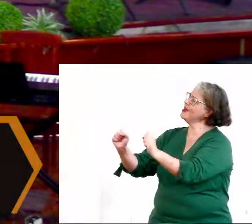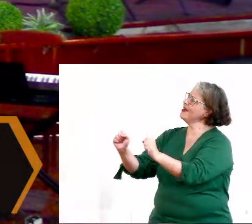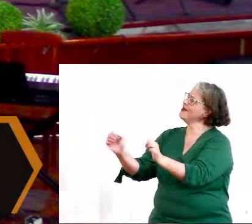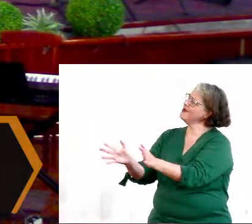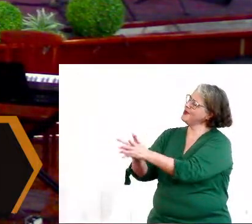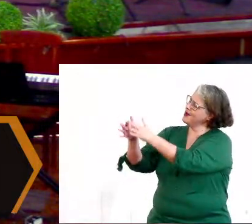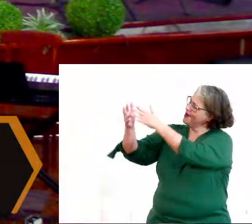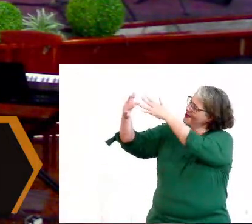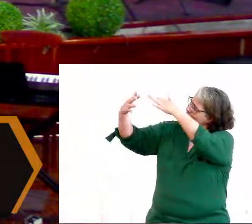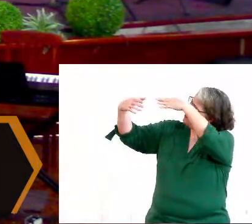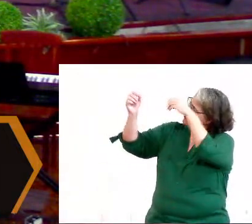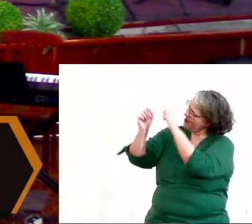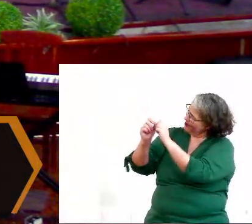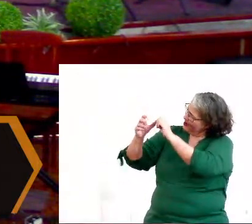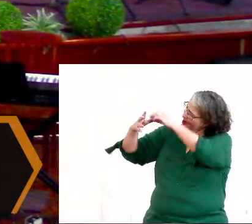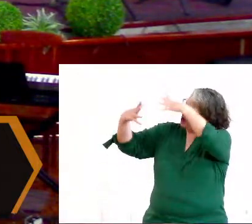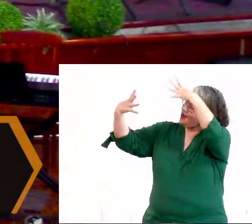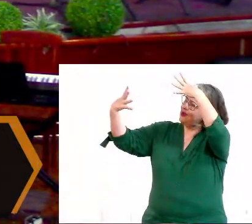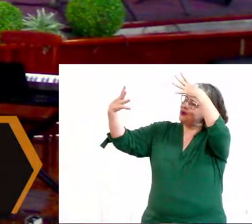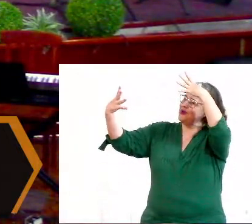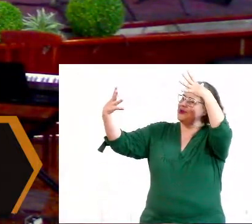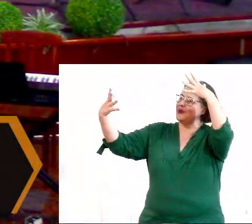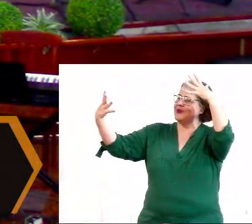soberano, excelso